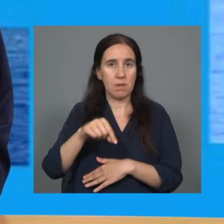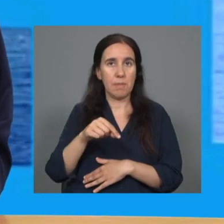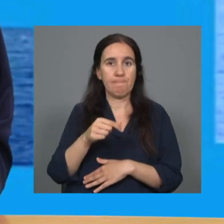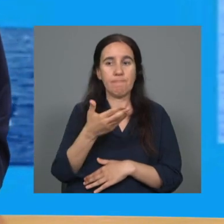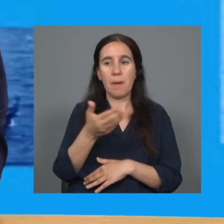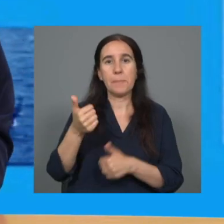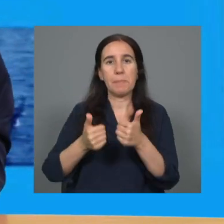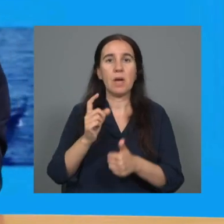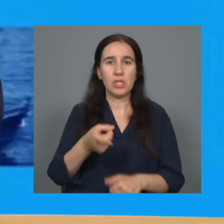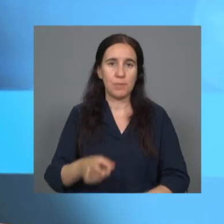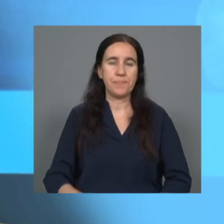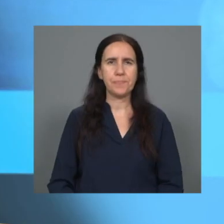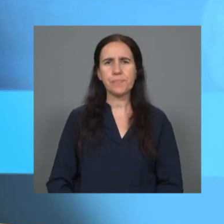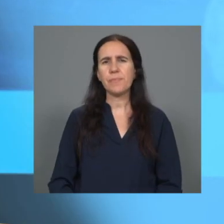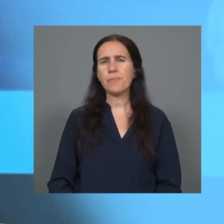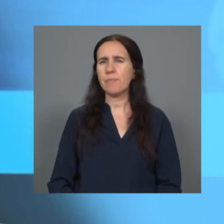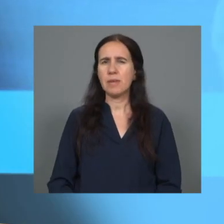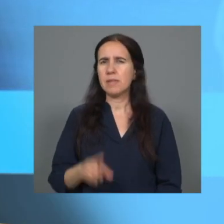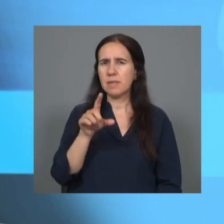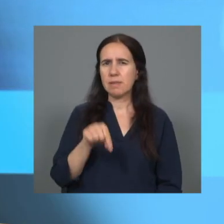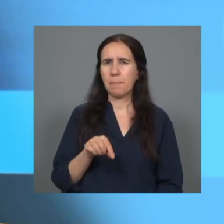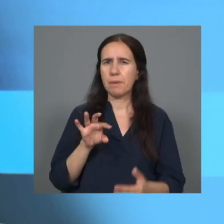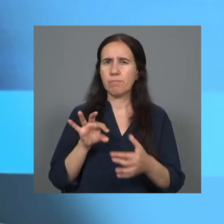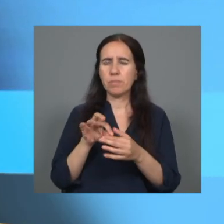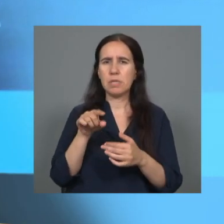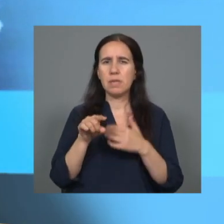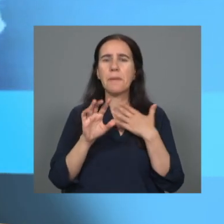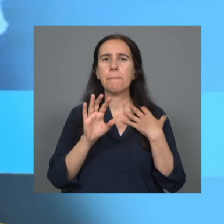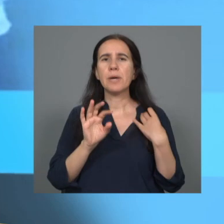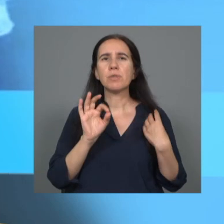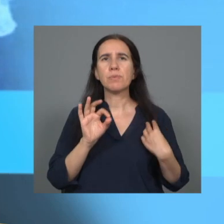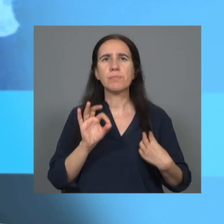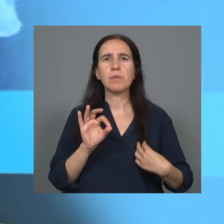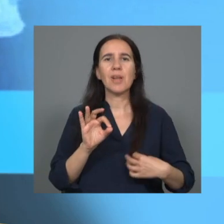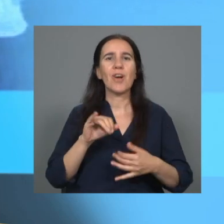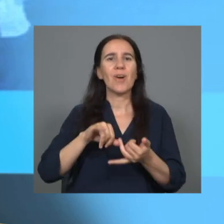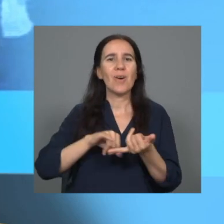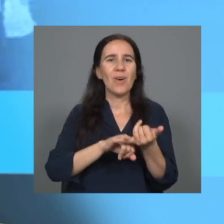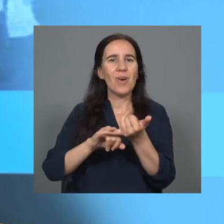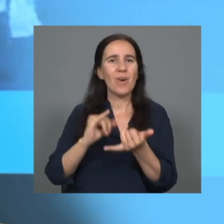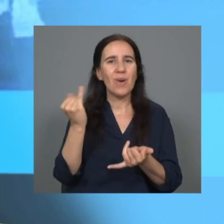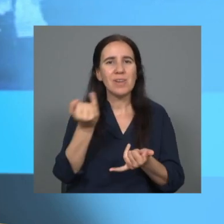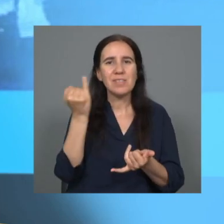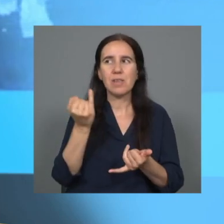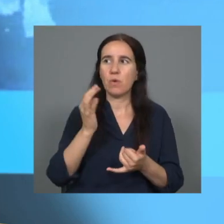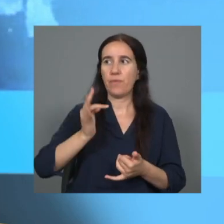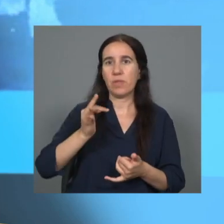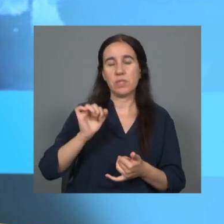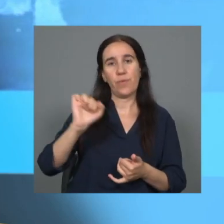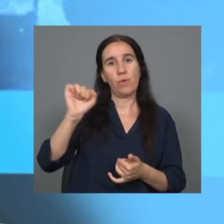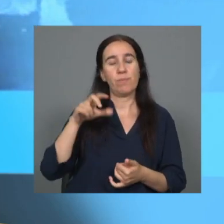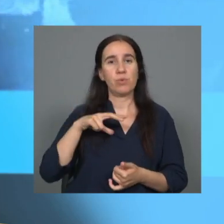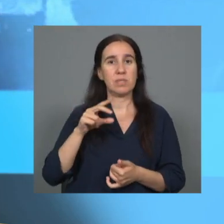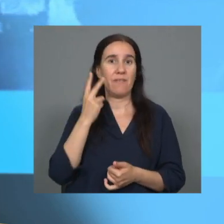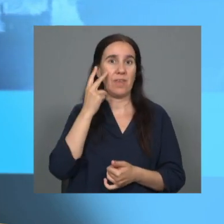causa. Nesta linha também, embora não sendo uma organização da Federação Portuguesa pela Vida,